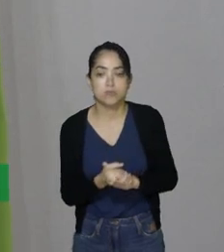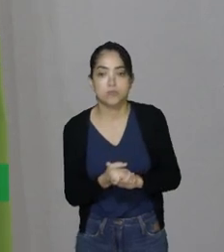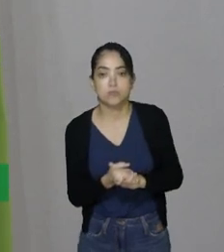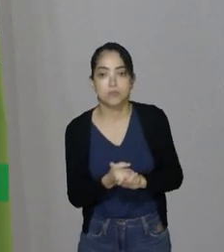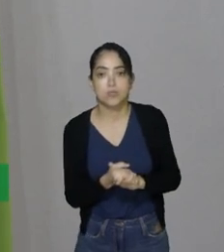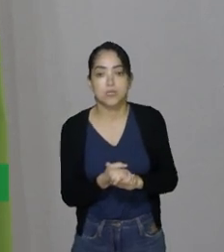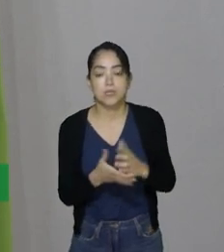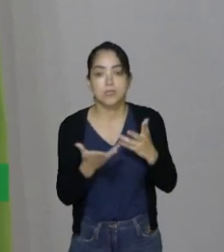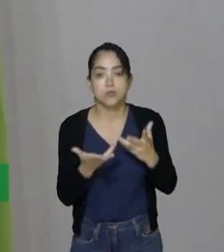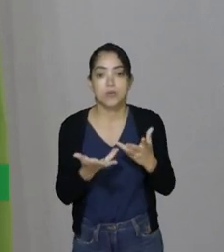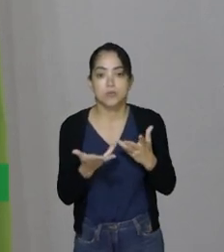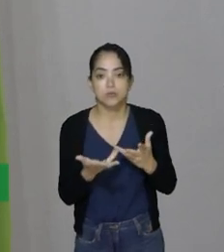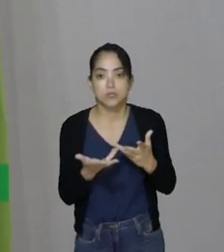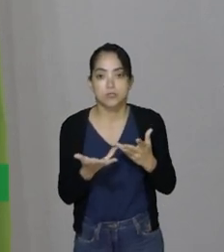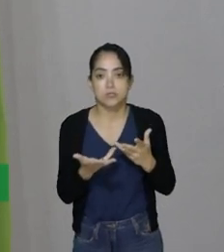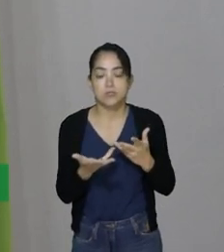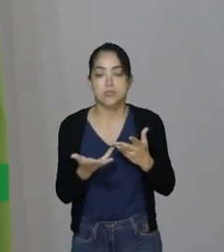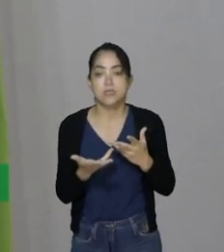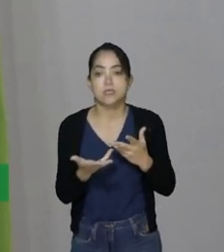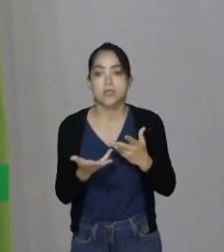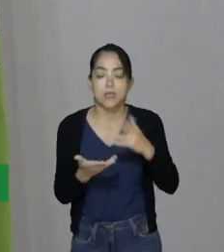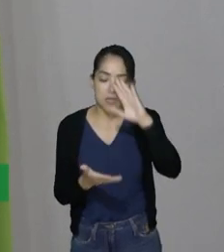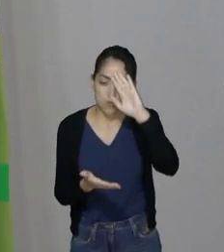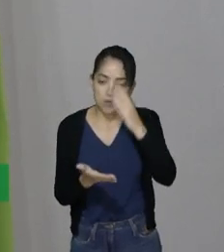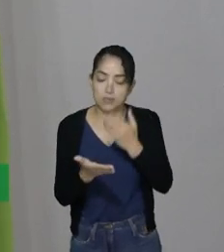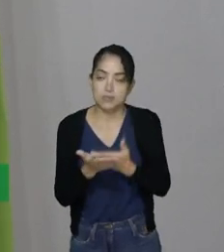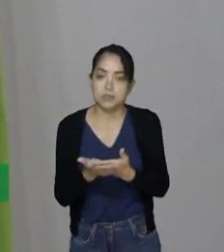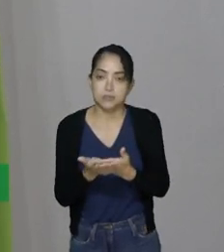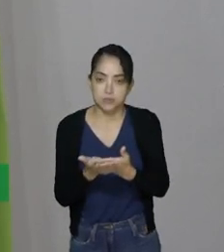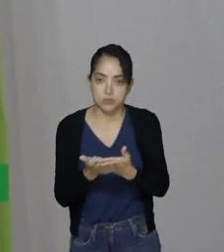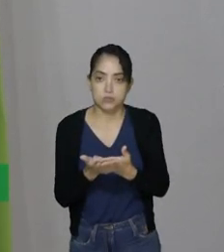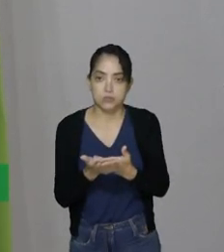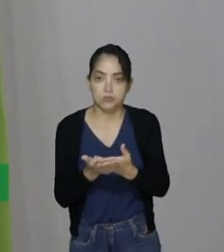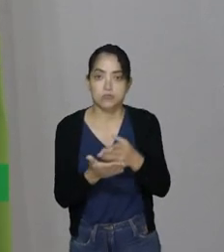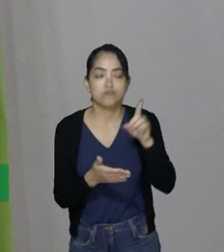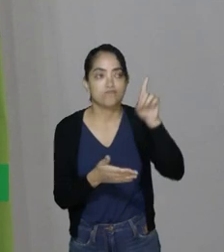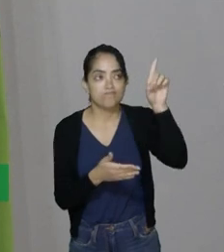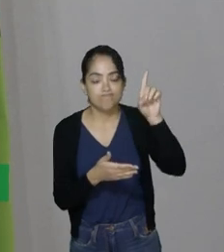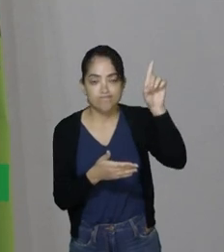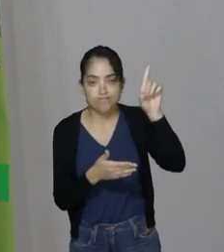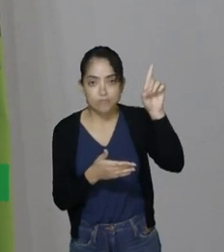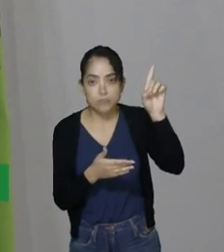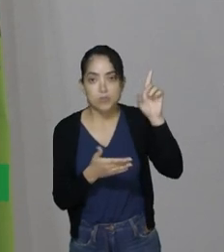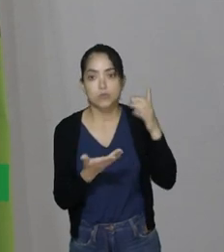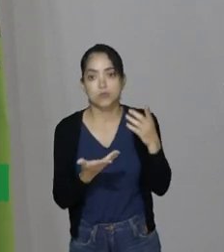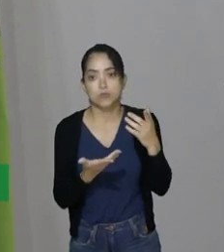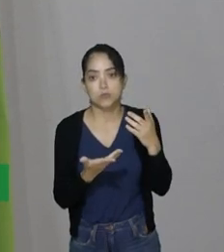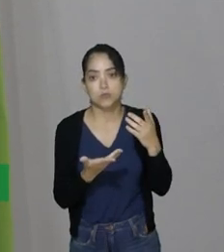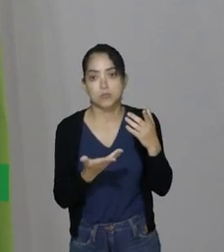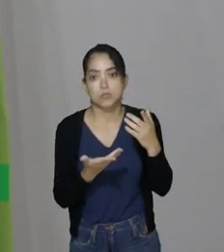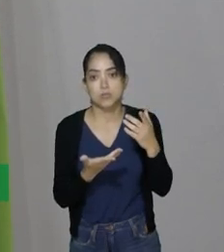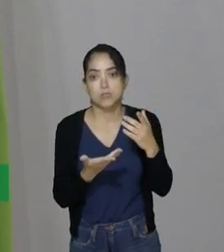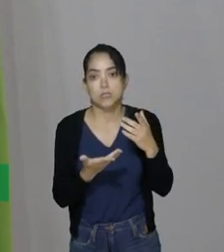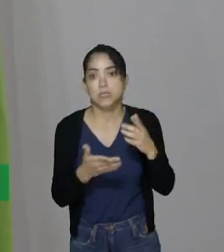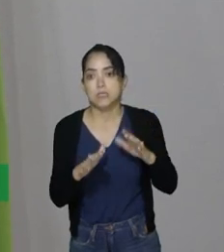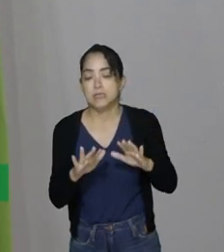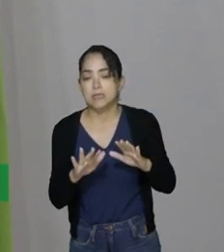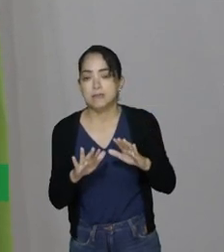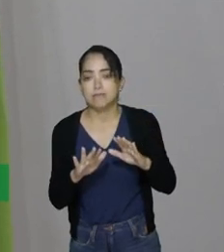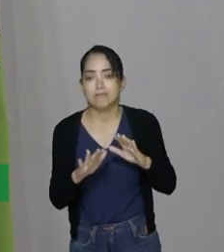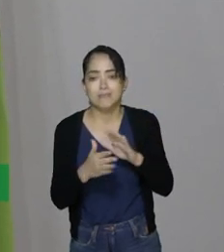Quero dizer para vocês, do fundo do meu coração, que eu acredito cegamente nos desígnios de Deus e que nada acontece ou deixa de